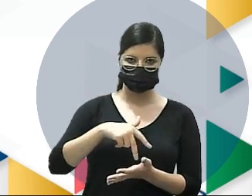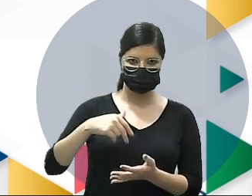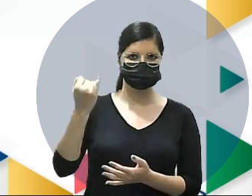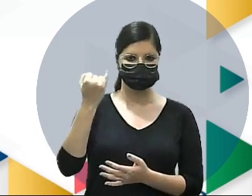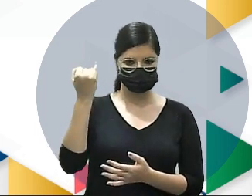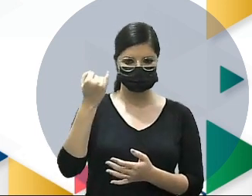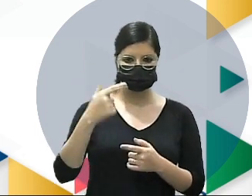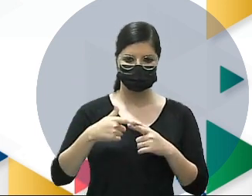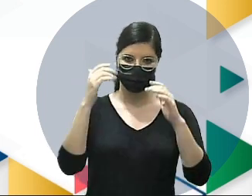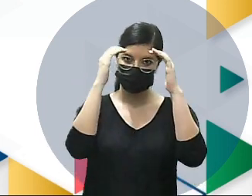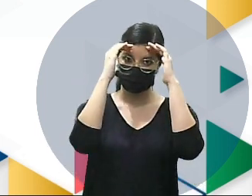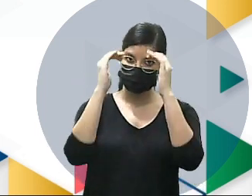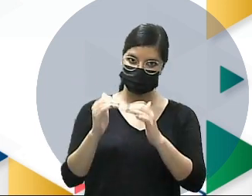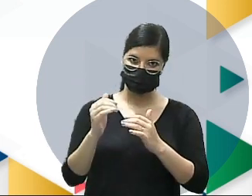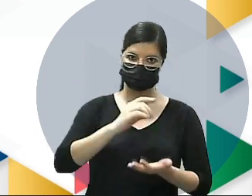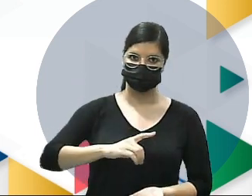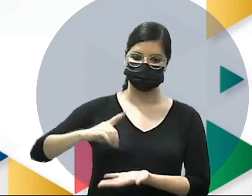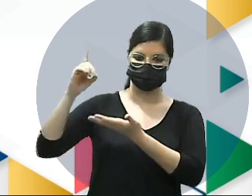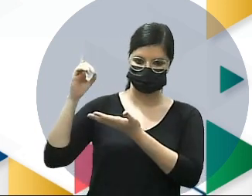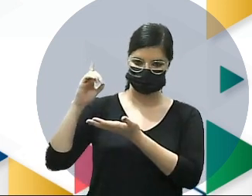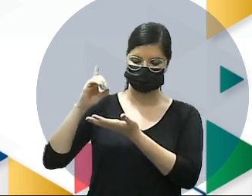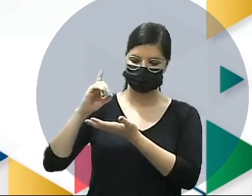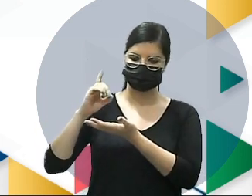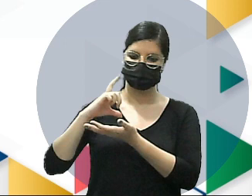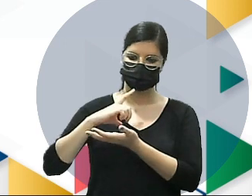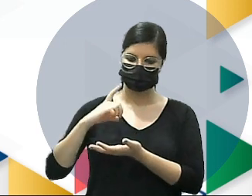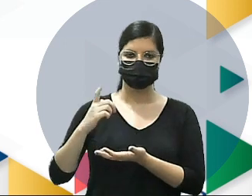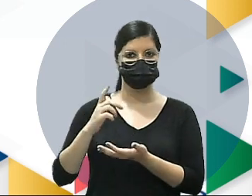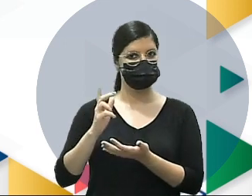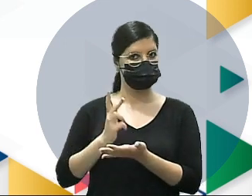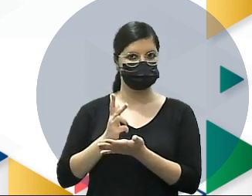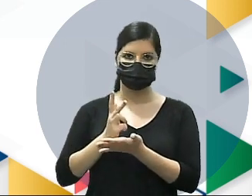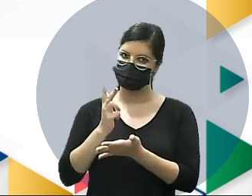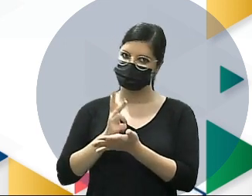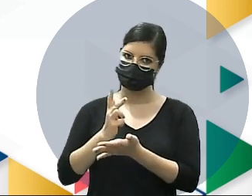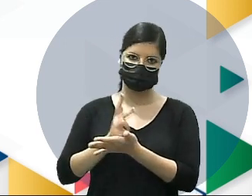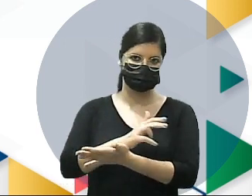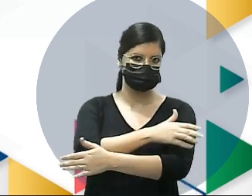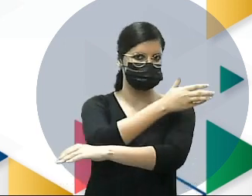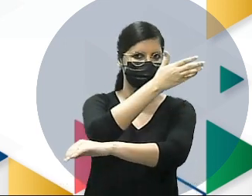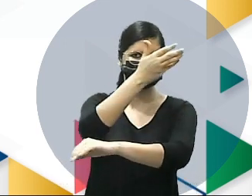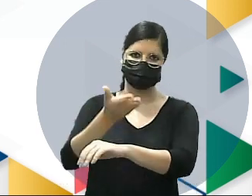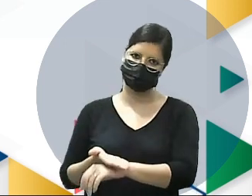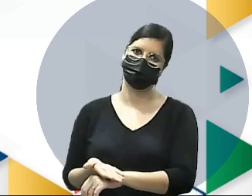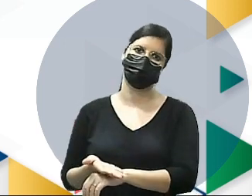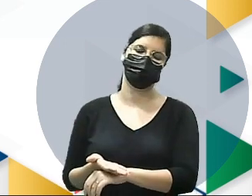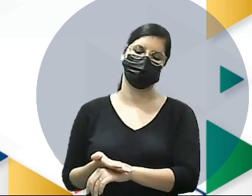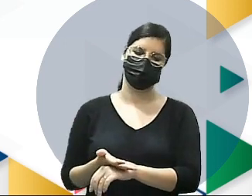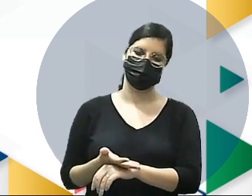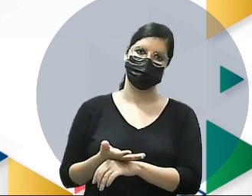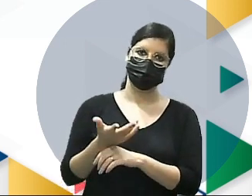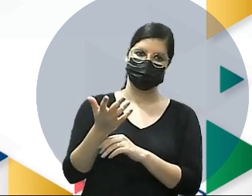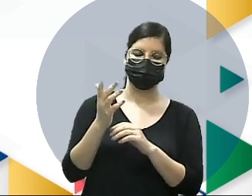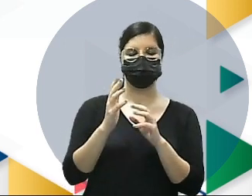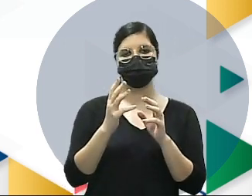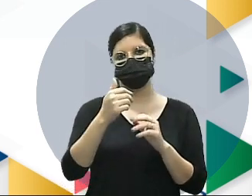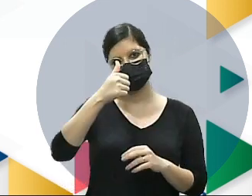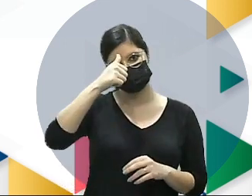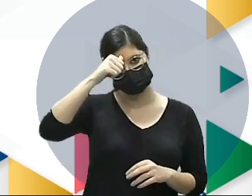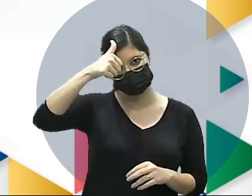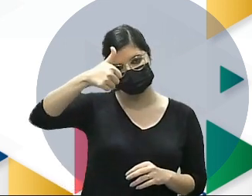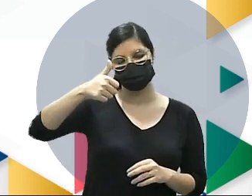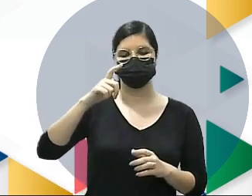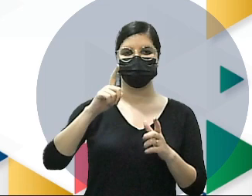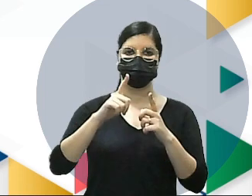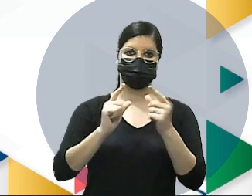uma das formas de você um House deus desse tipo de dança ele sobrevive até hoje em países como a Índia eo Japão né que são países que têm uma cultura muito